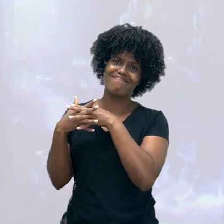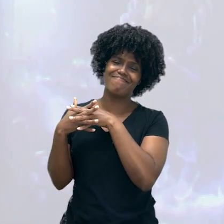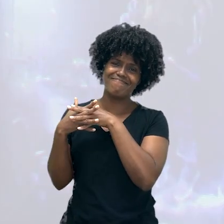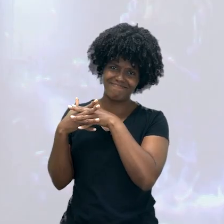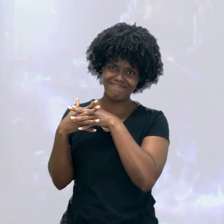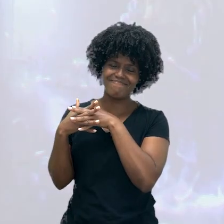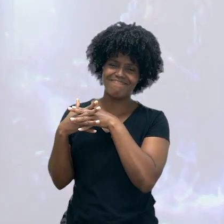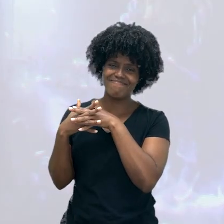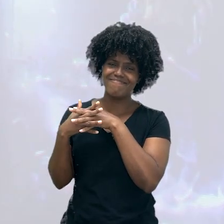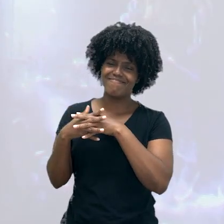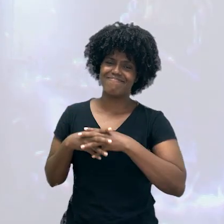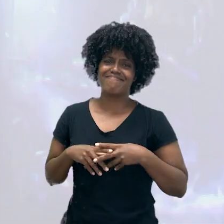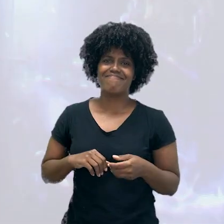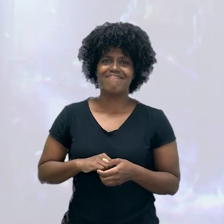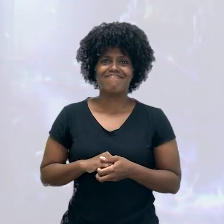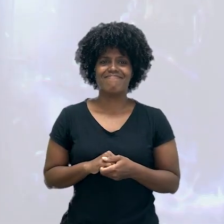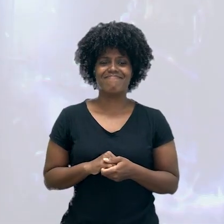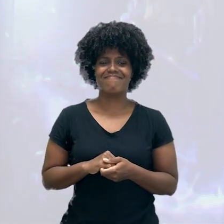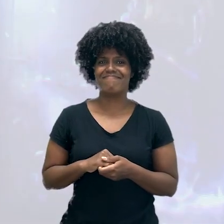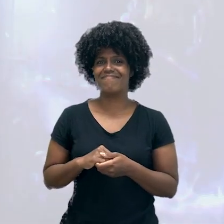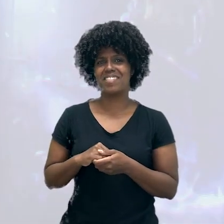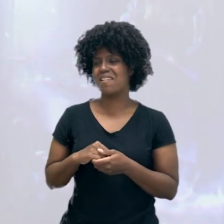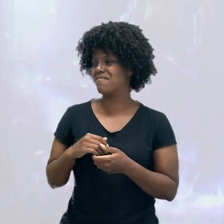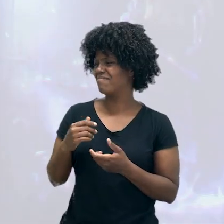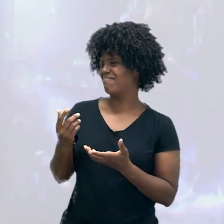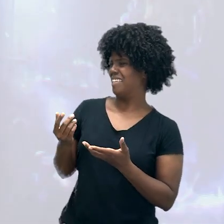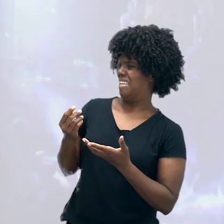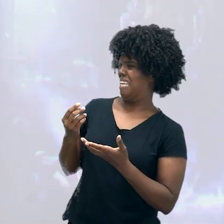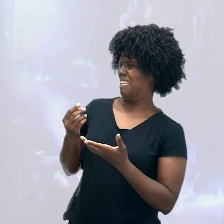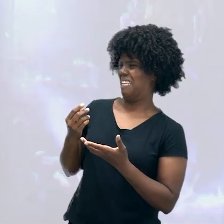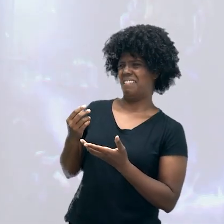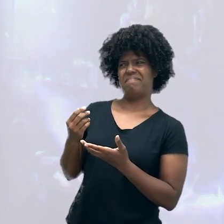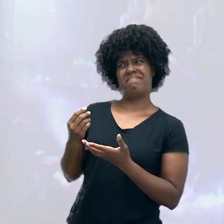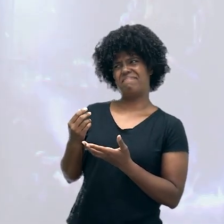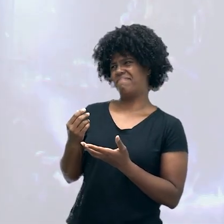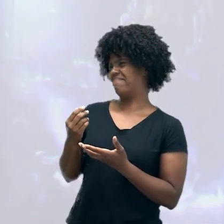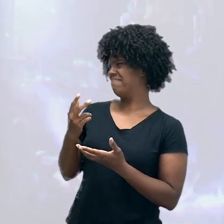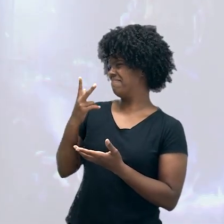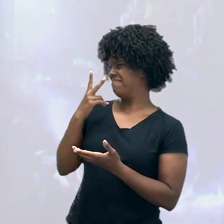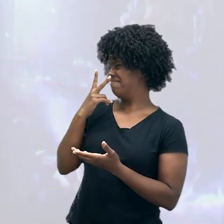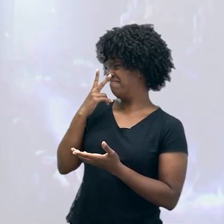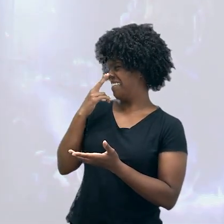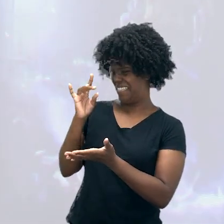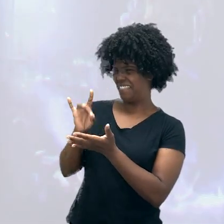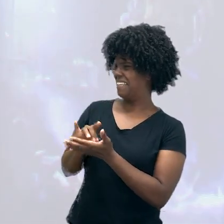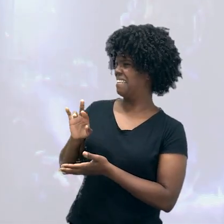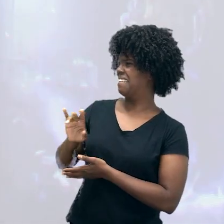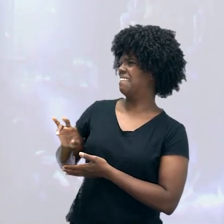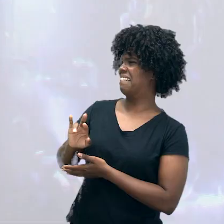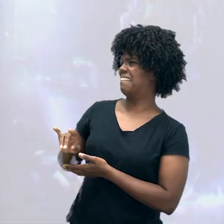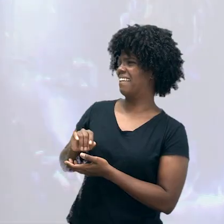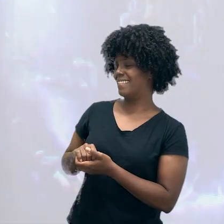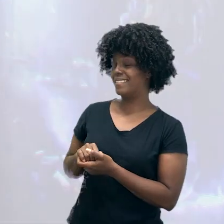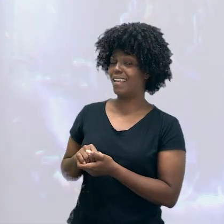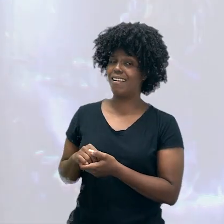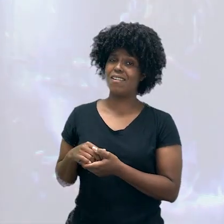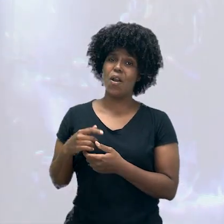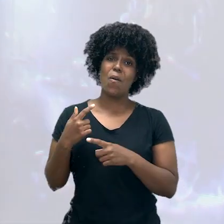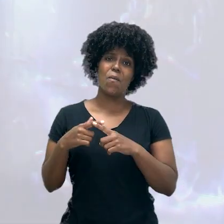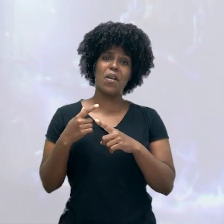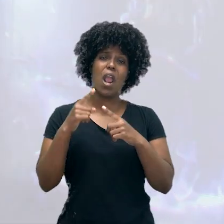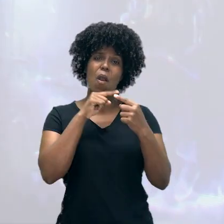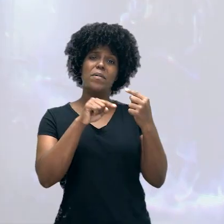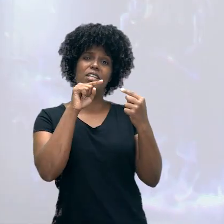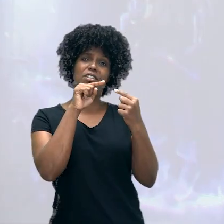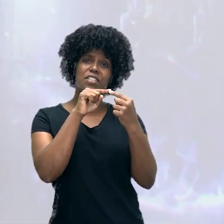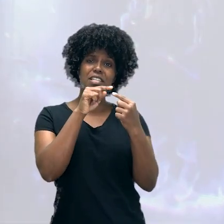vão dar um conflitinho ali, né? Não vão casar e não vão passar a verossimilhança que necessária ter, né? Porque a